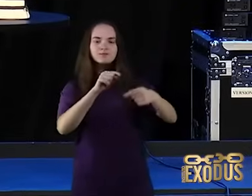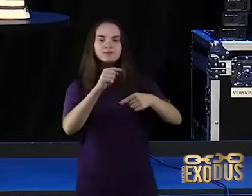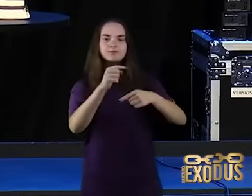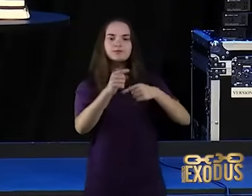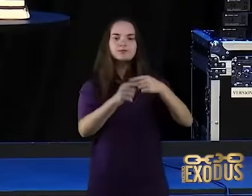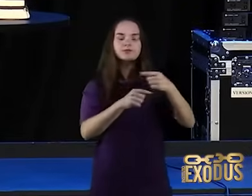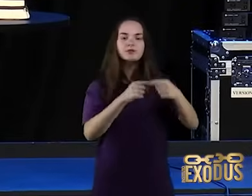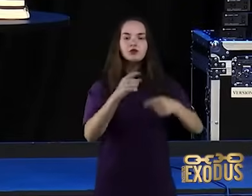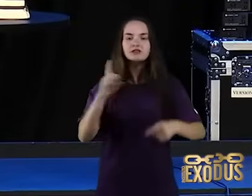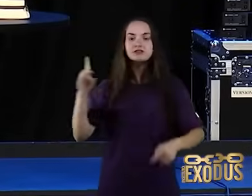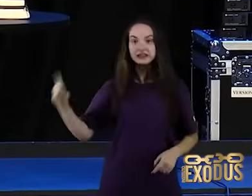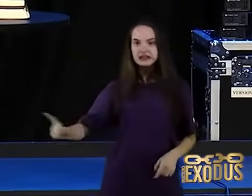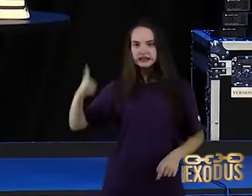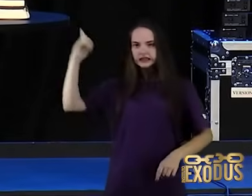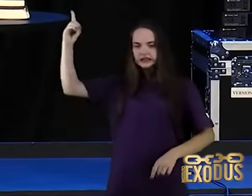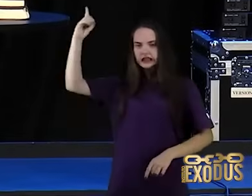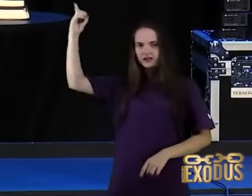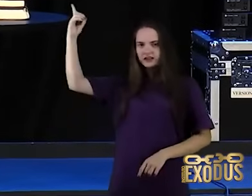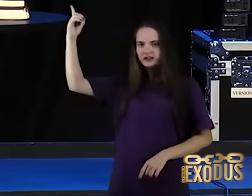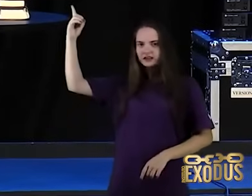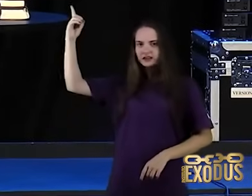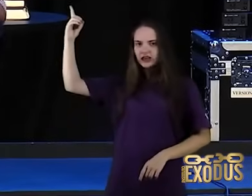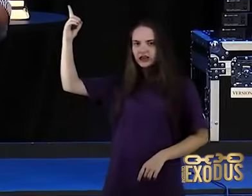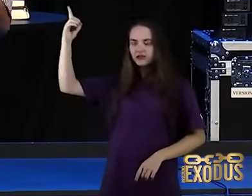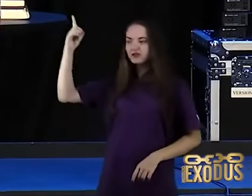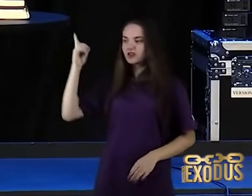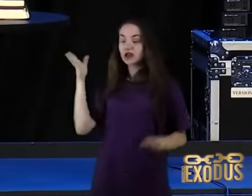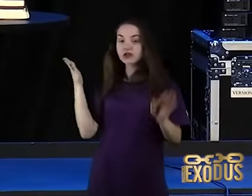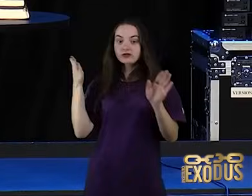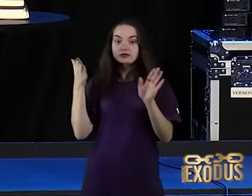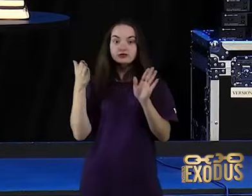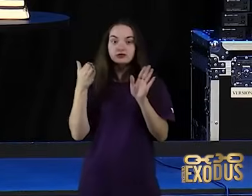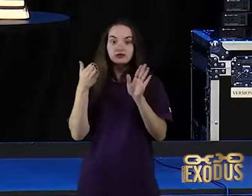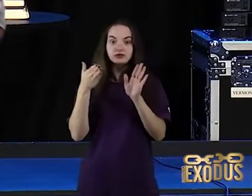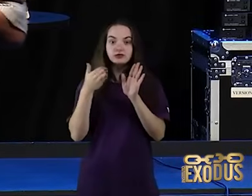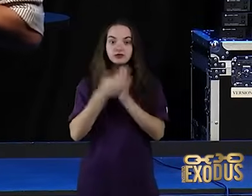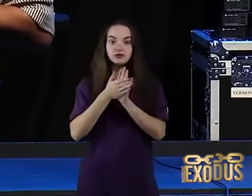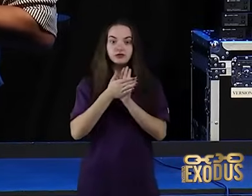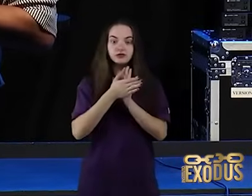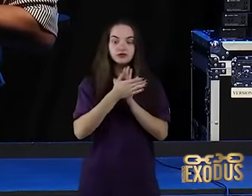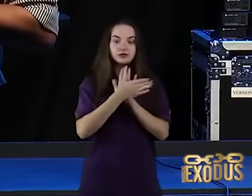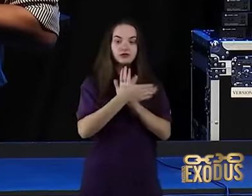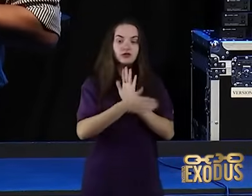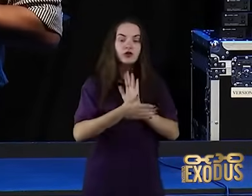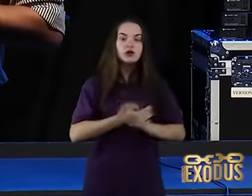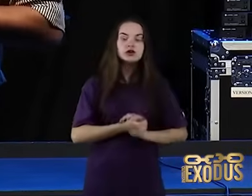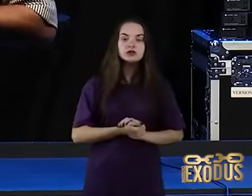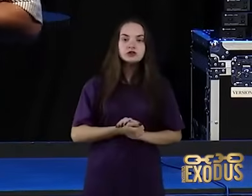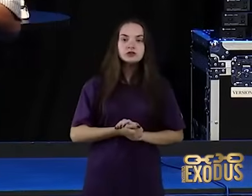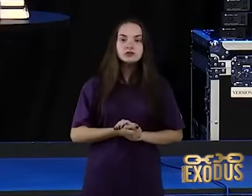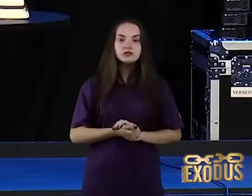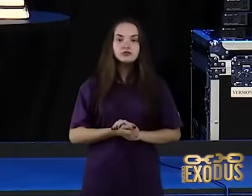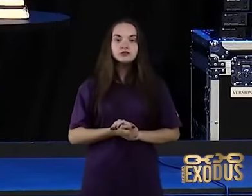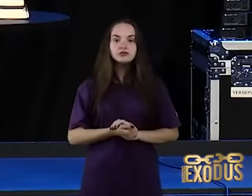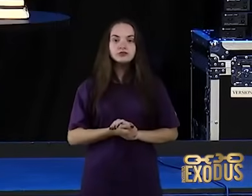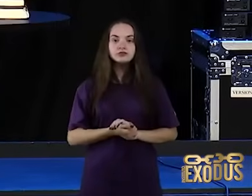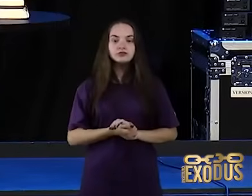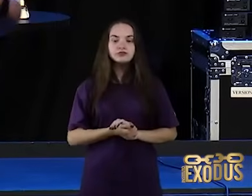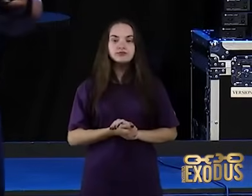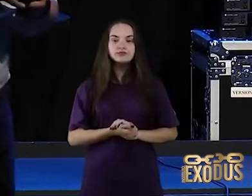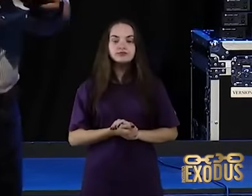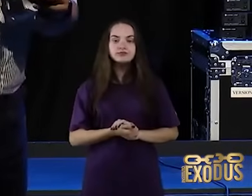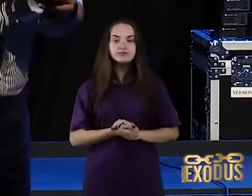fez uma uma revolução uma guerra civil esse cara aparece para carregar a arca então existem